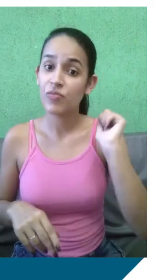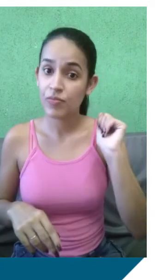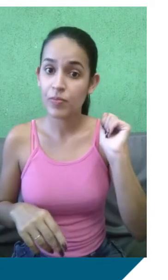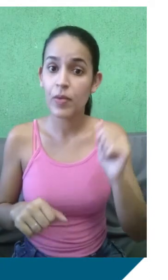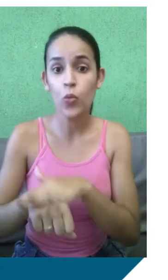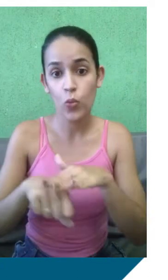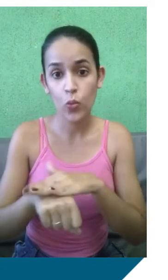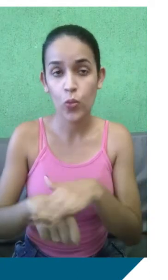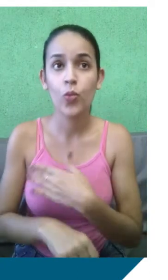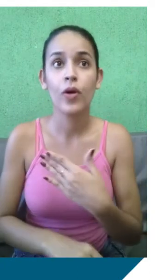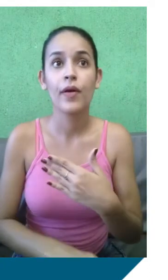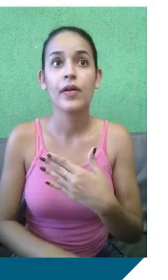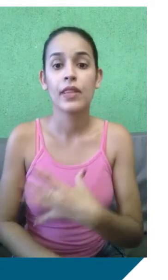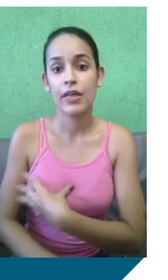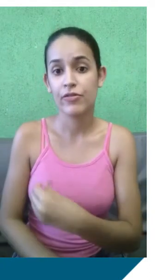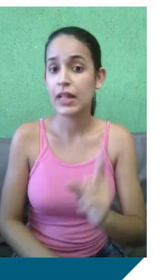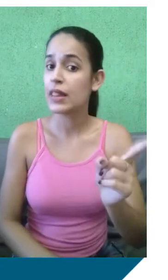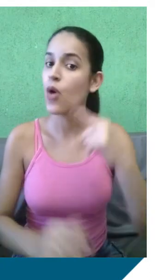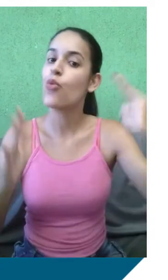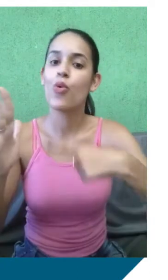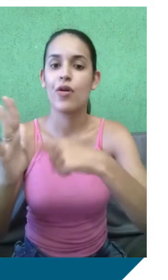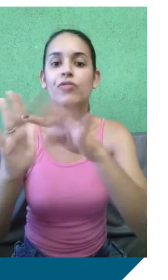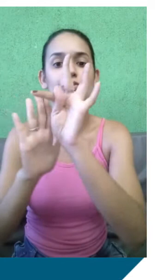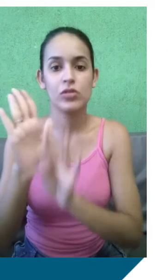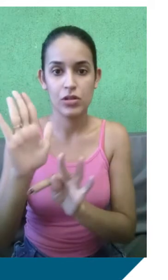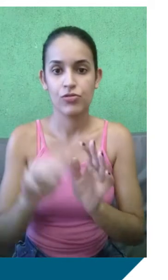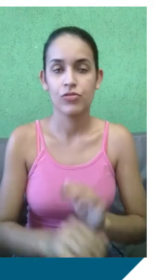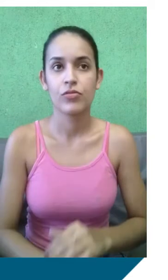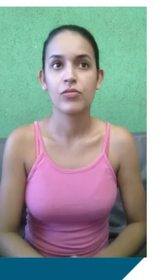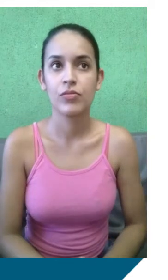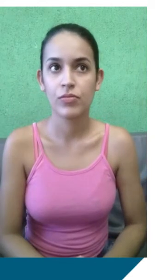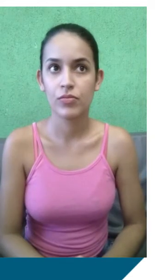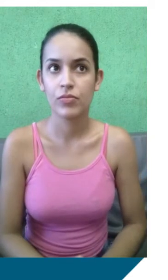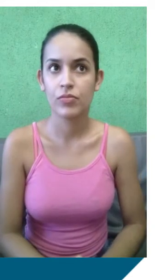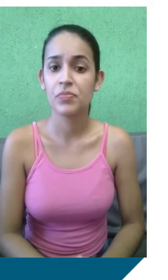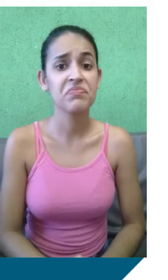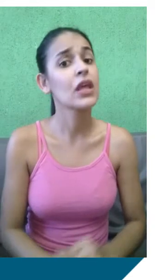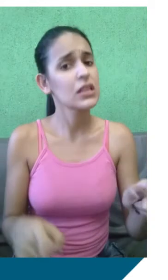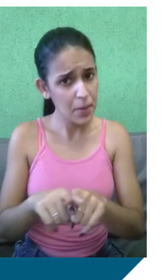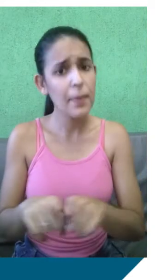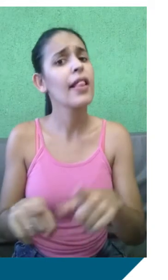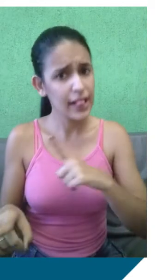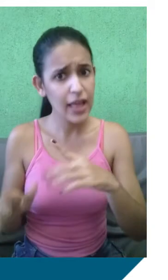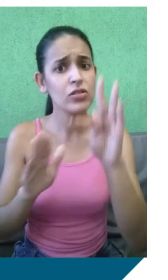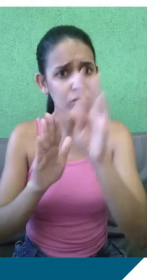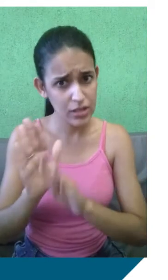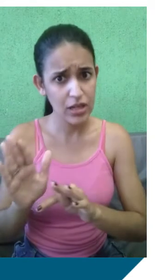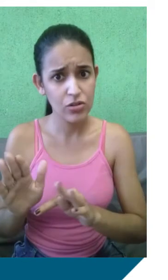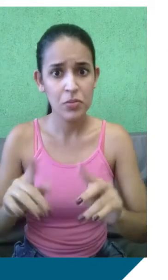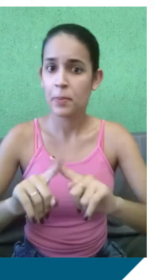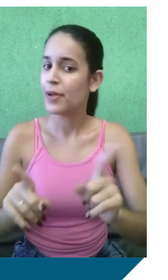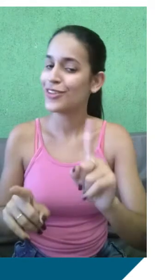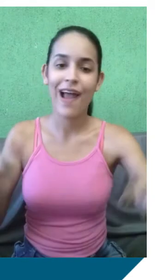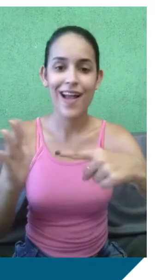do artista, características de um relato, não é o objetivo geral do texto, embora isso também seja feito